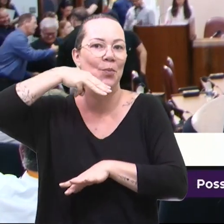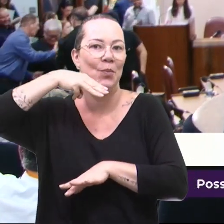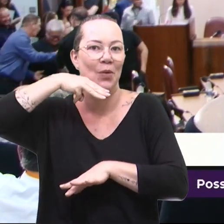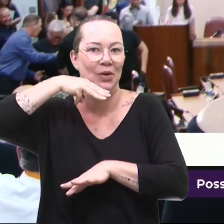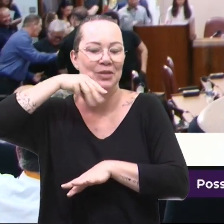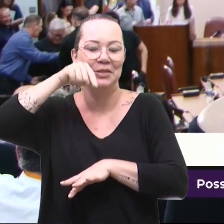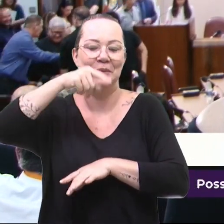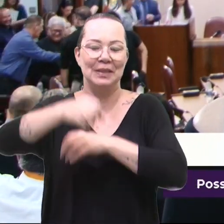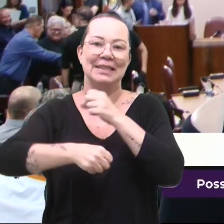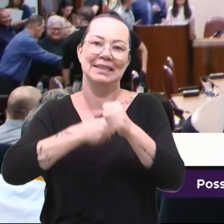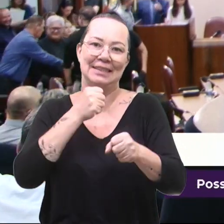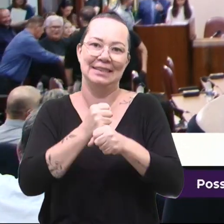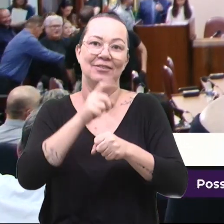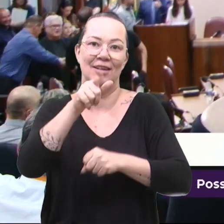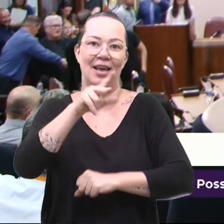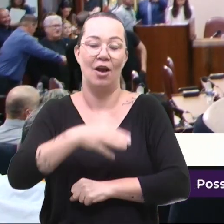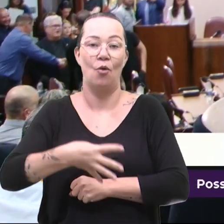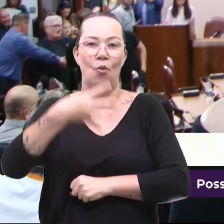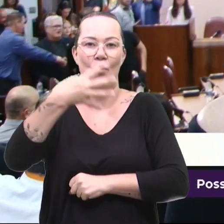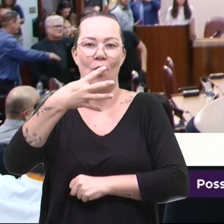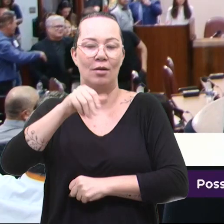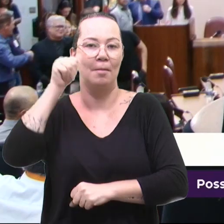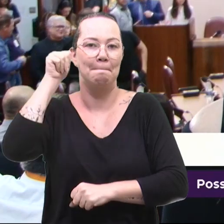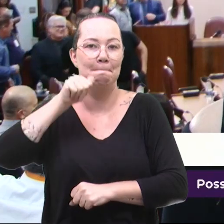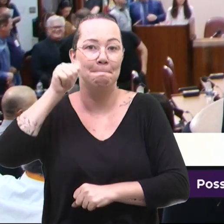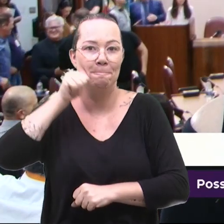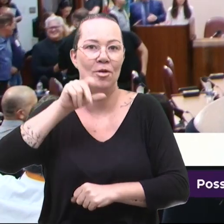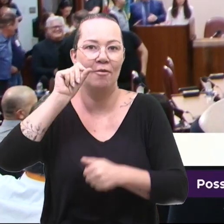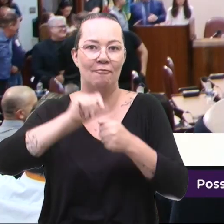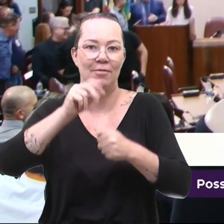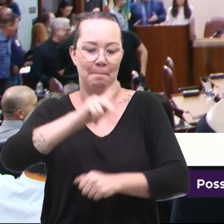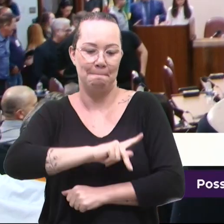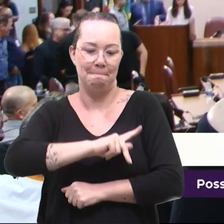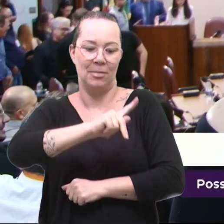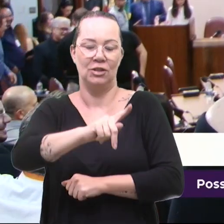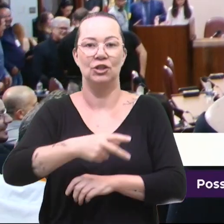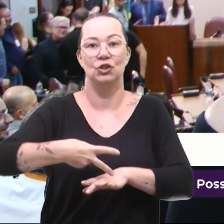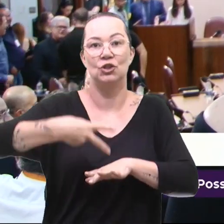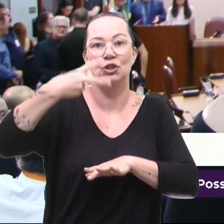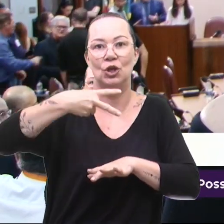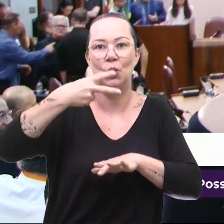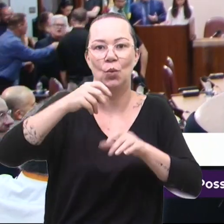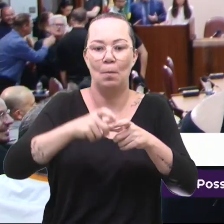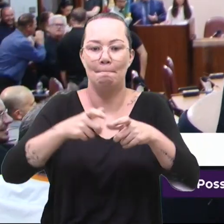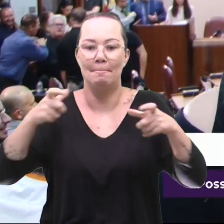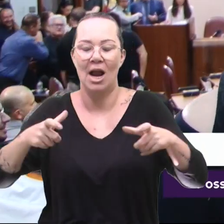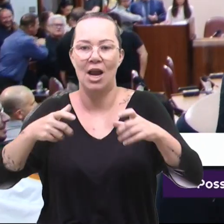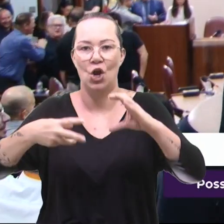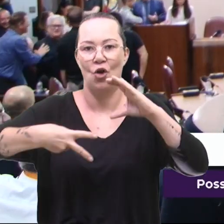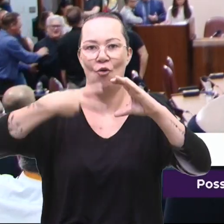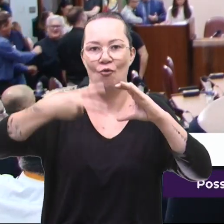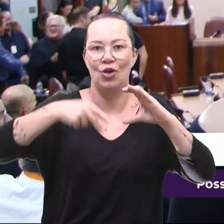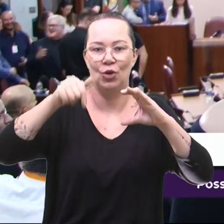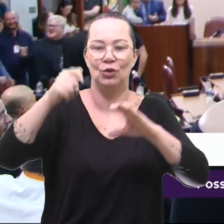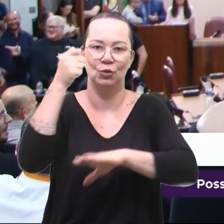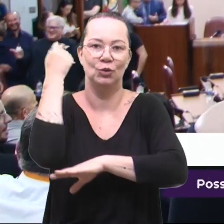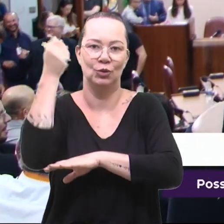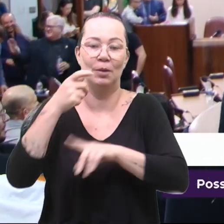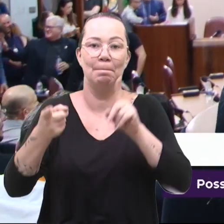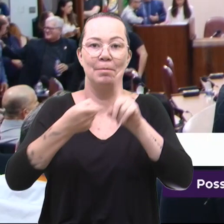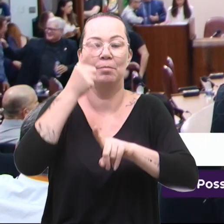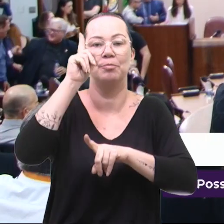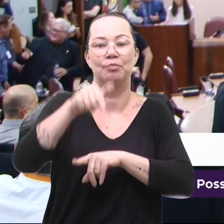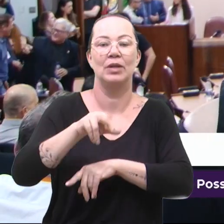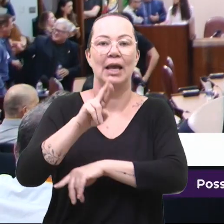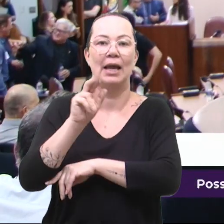Santos. Ela vai ser a quarta mulher a presidir o segundo maior parlamento do Rio Grande do Sul. A primeira foi Raquel